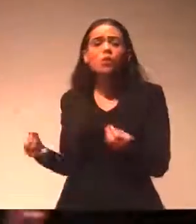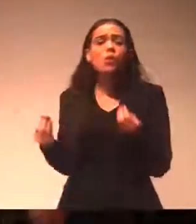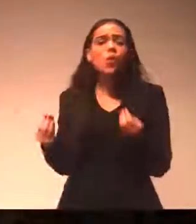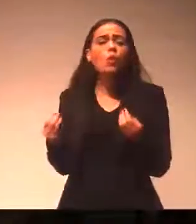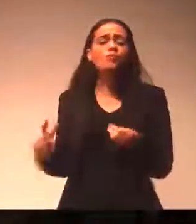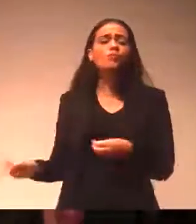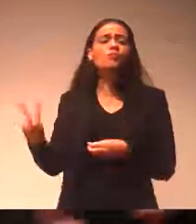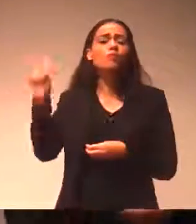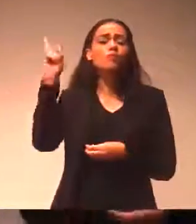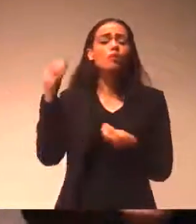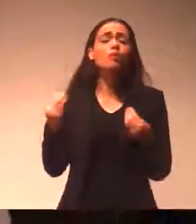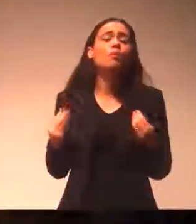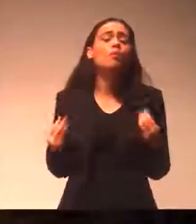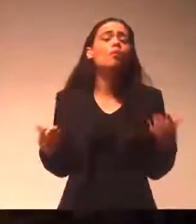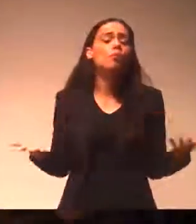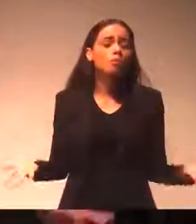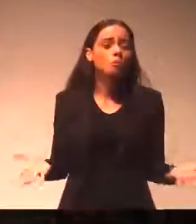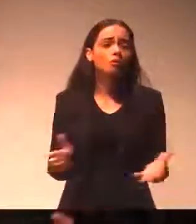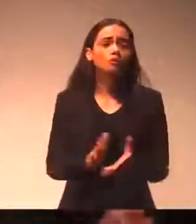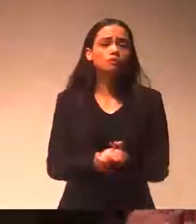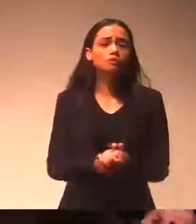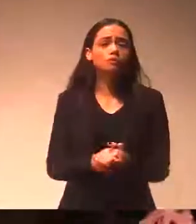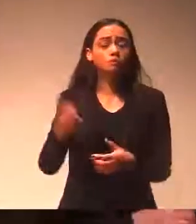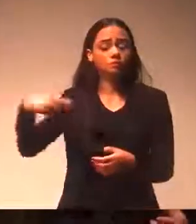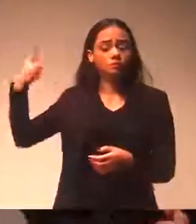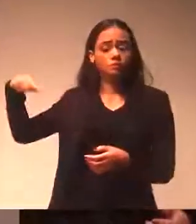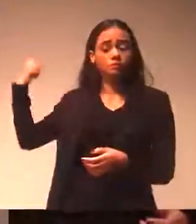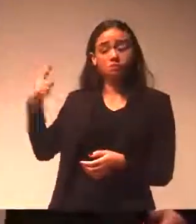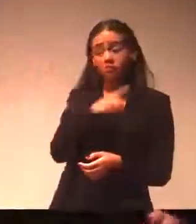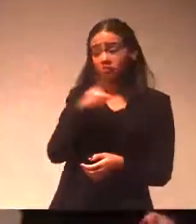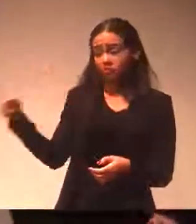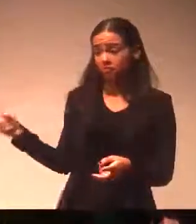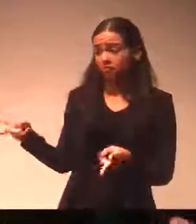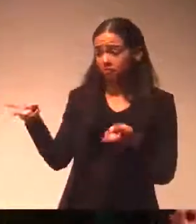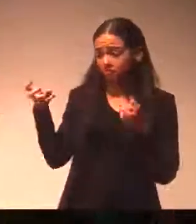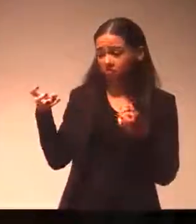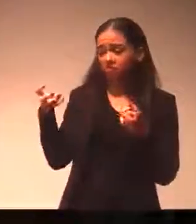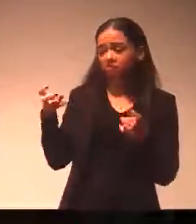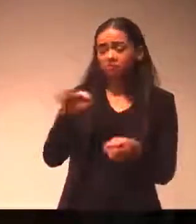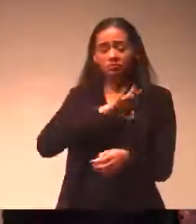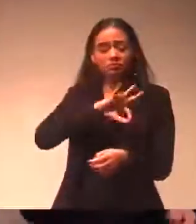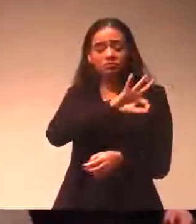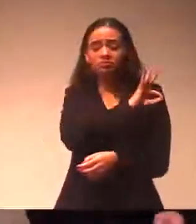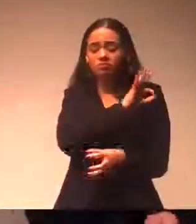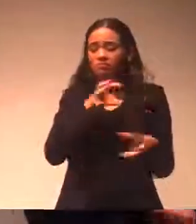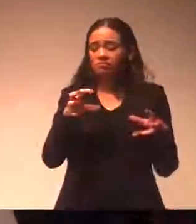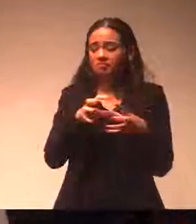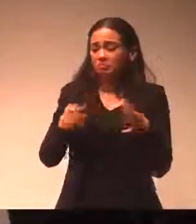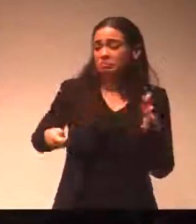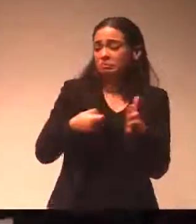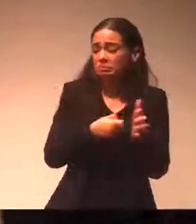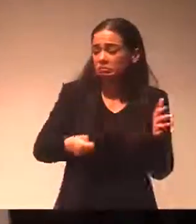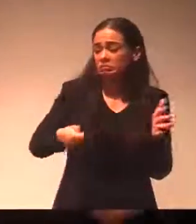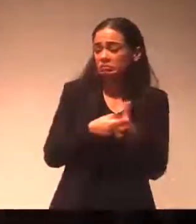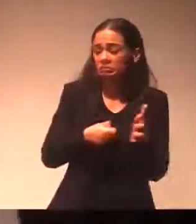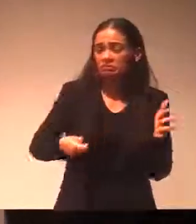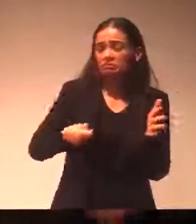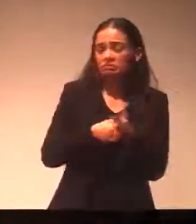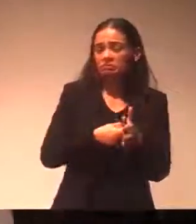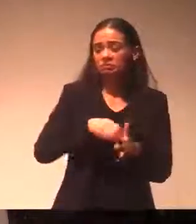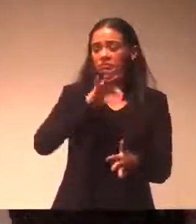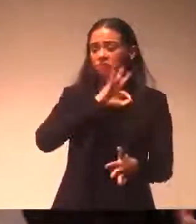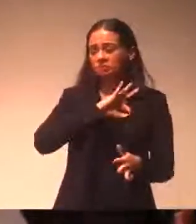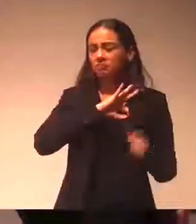não respeita. Agora a gente acabou de ver lá a luta que foi feita pela Guarda Municipal para conseguir a questão do quinquênio.